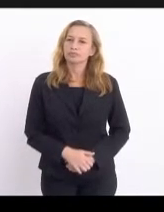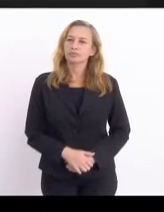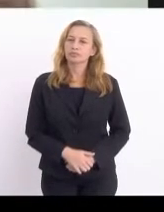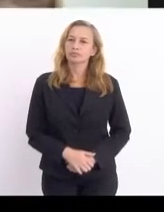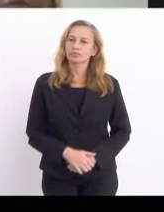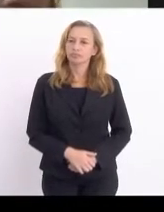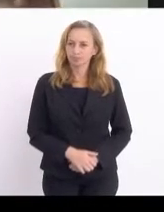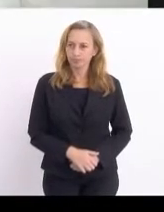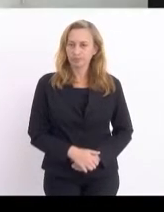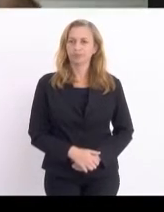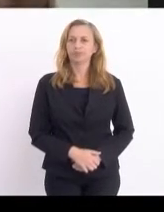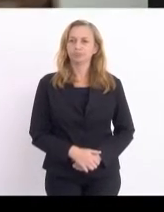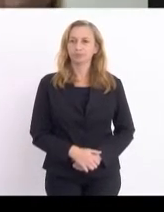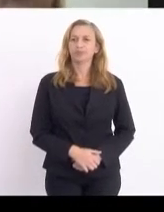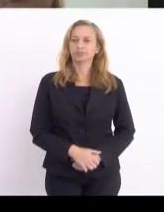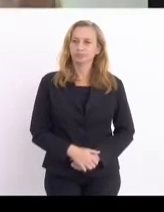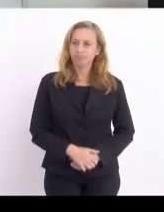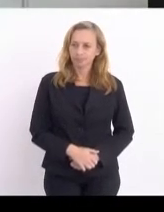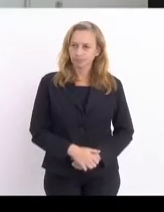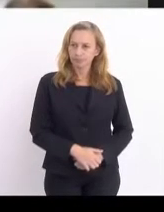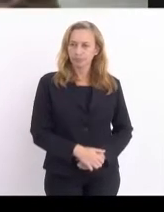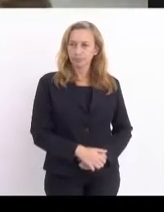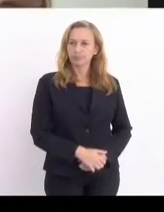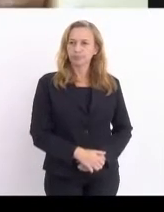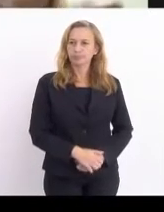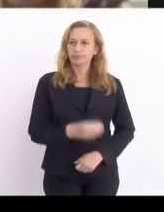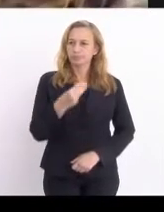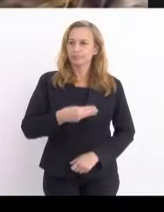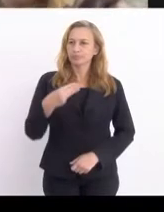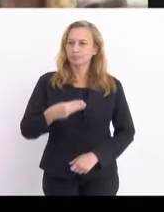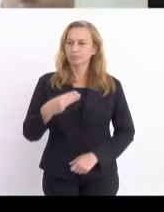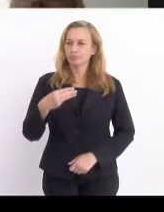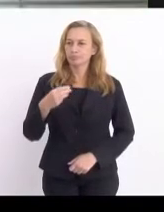Edivaldo, 3338? O 3338. Foi